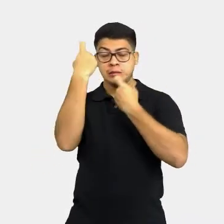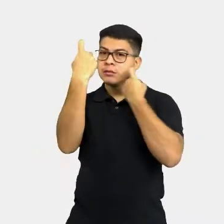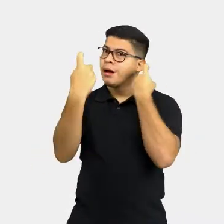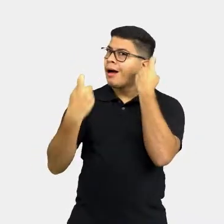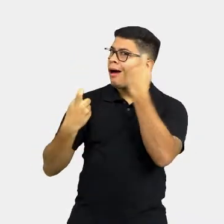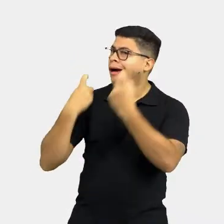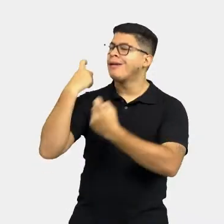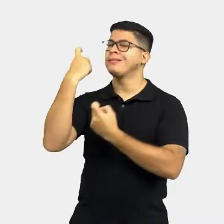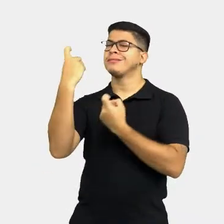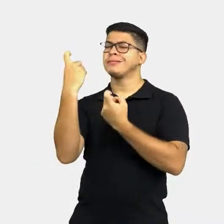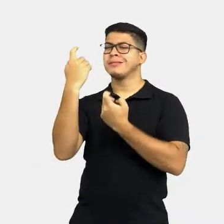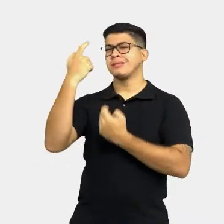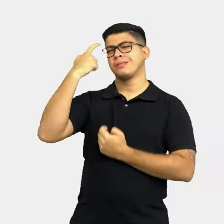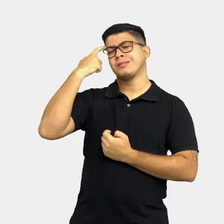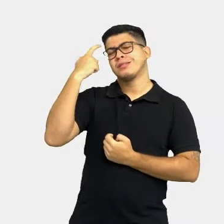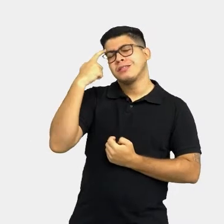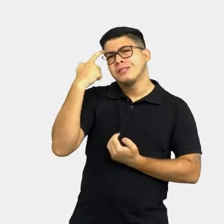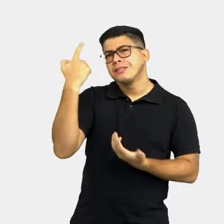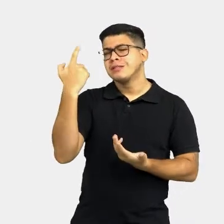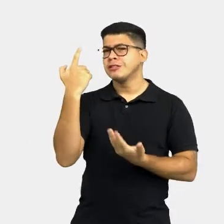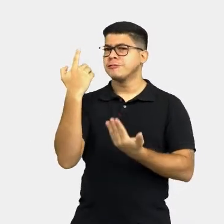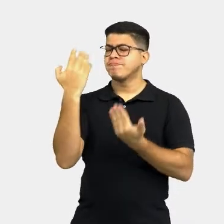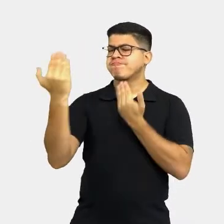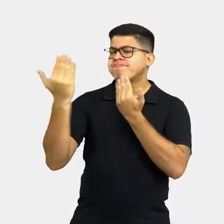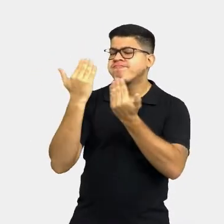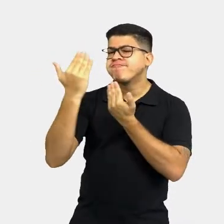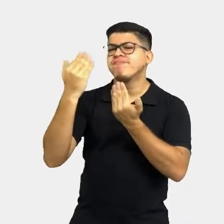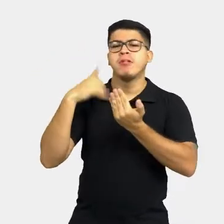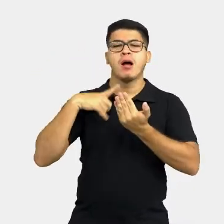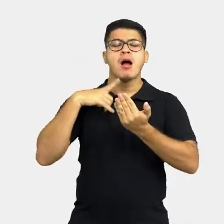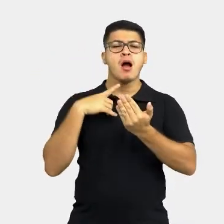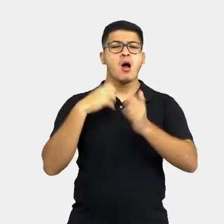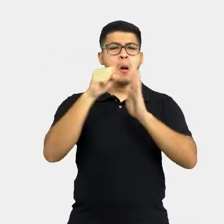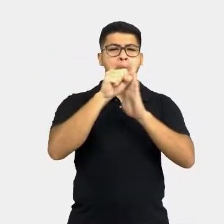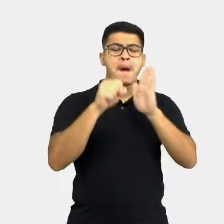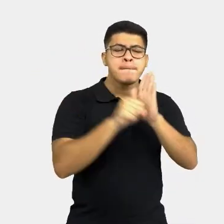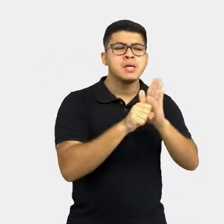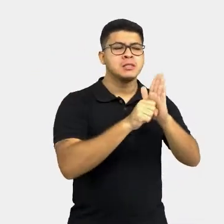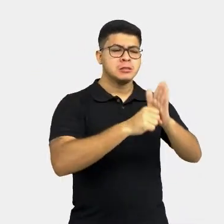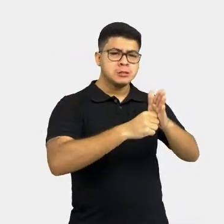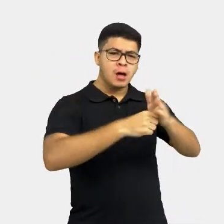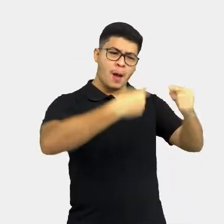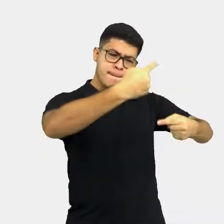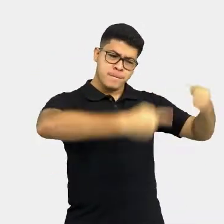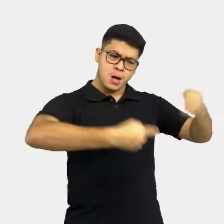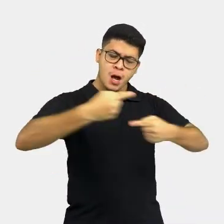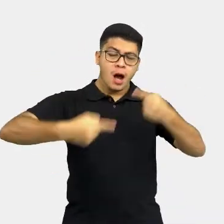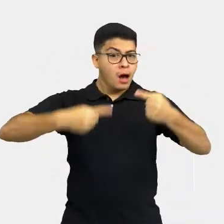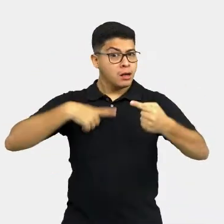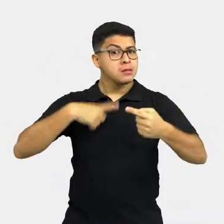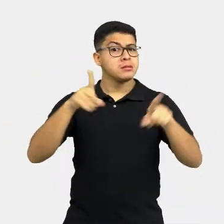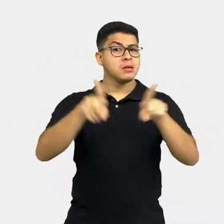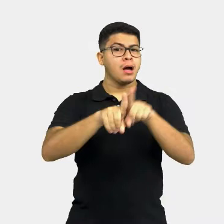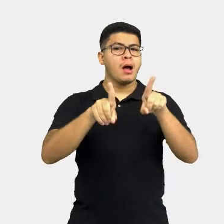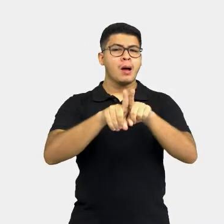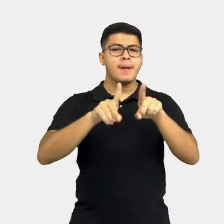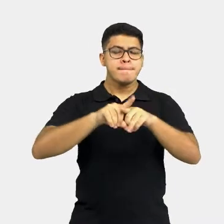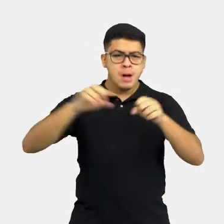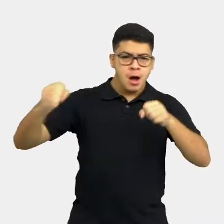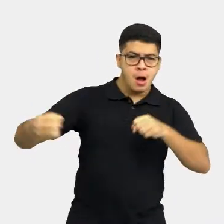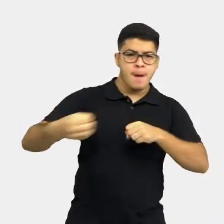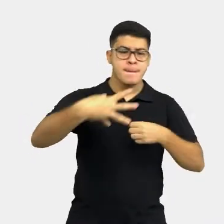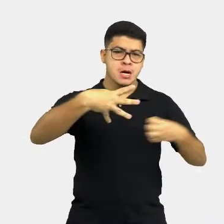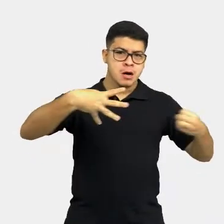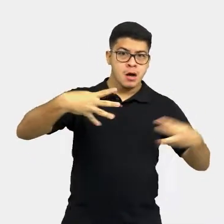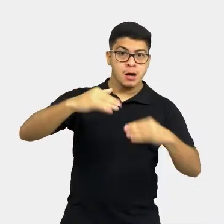quê? Incertezas, refletindo num debate secular sobre a função da razão na modernidade e sua